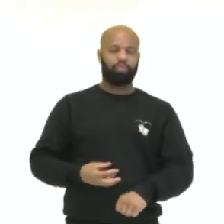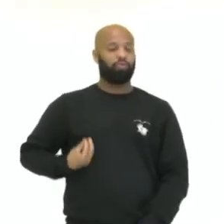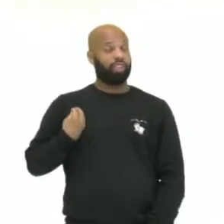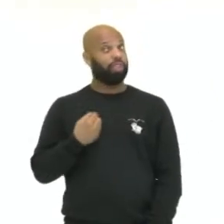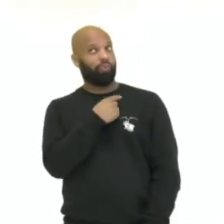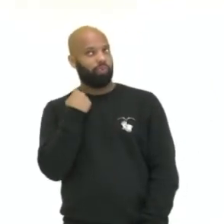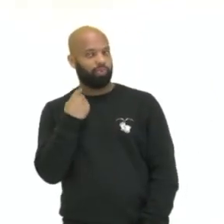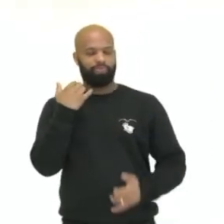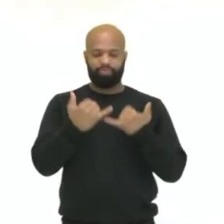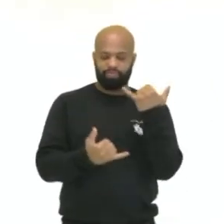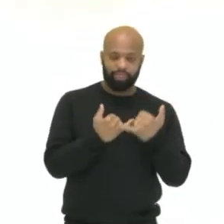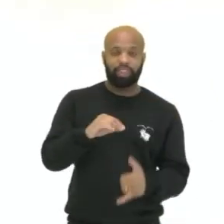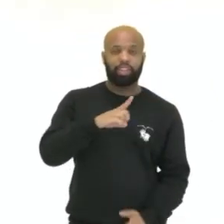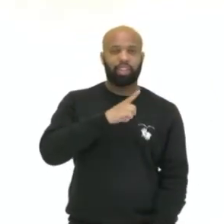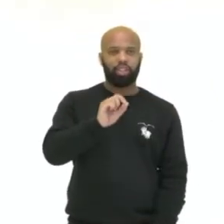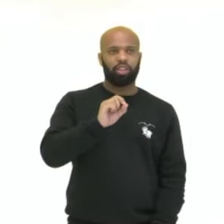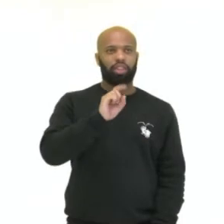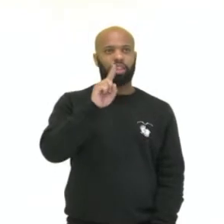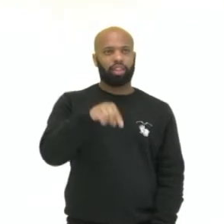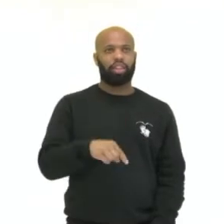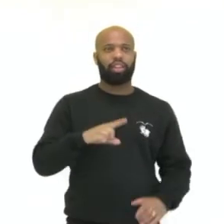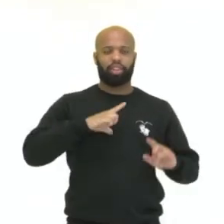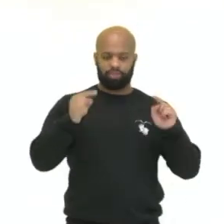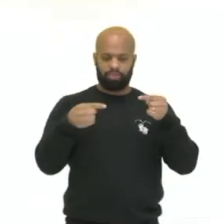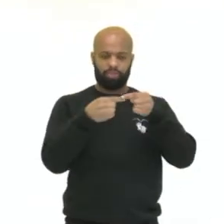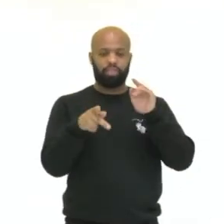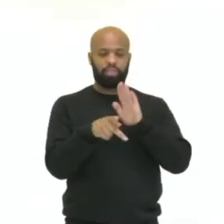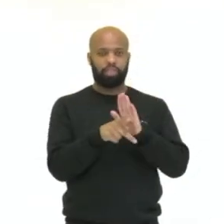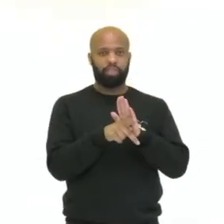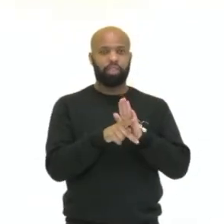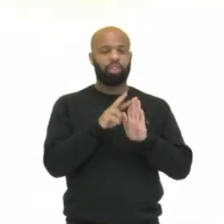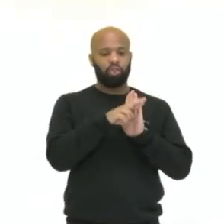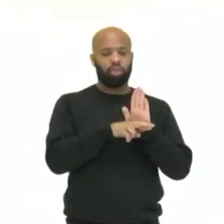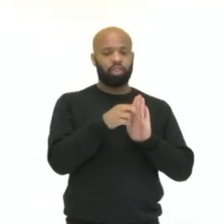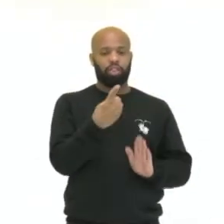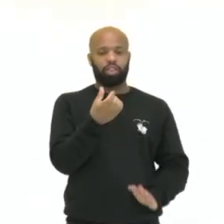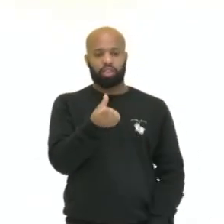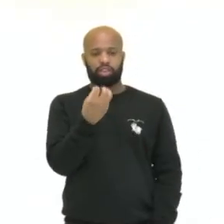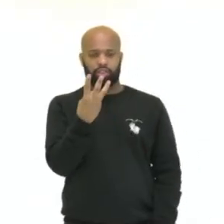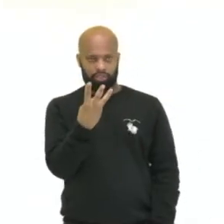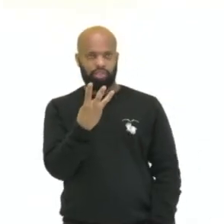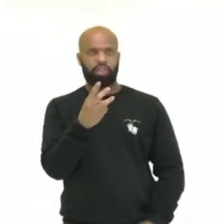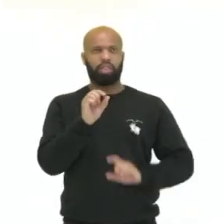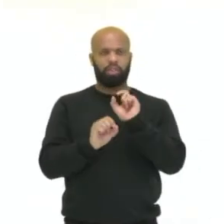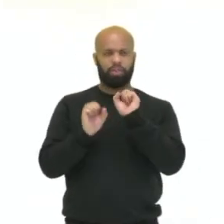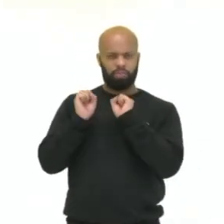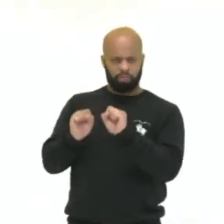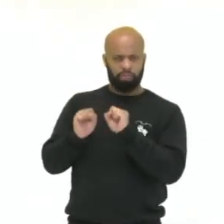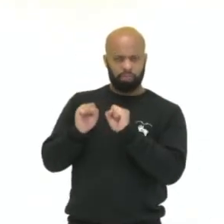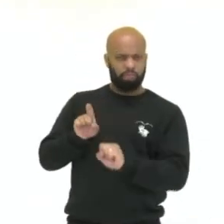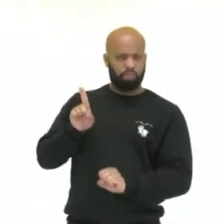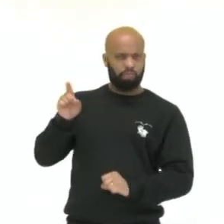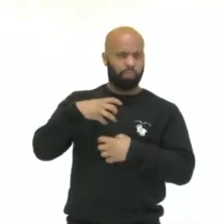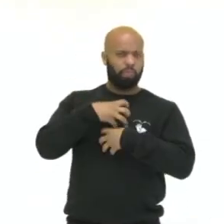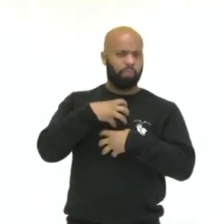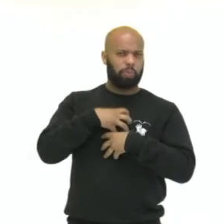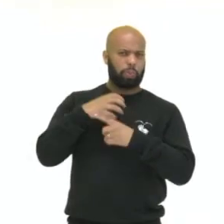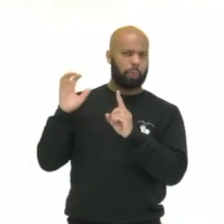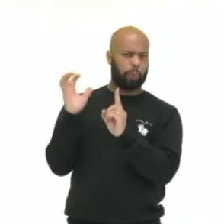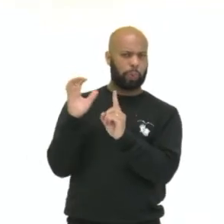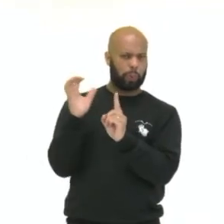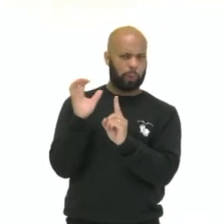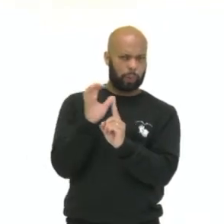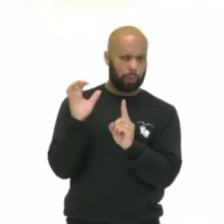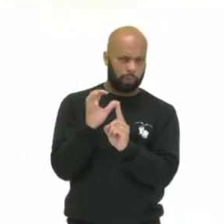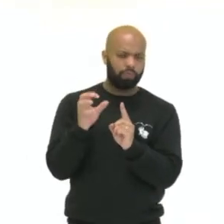resolução 163 do CONANDA, a campanha publicitária descrita no fragmento pode ser considerada propaganda